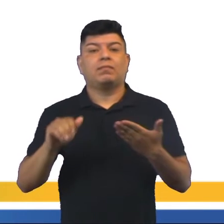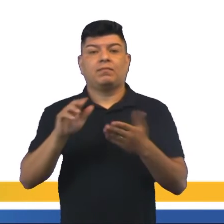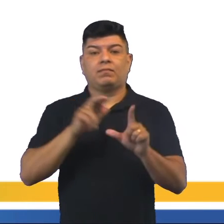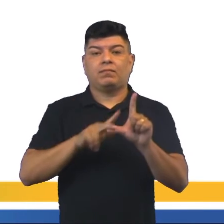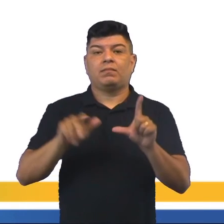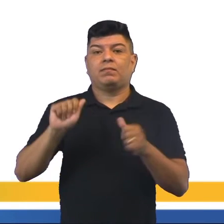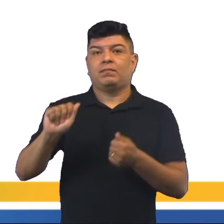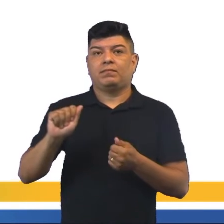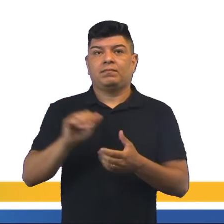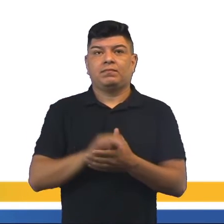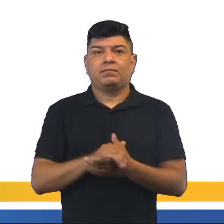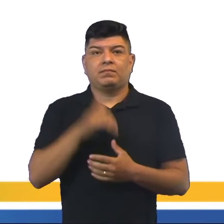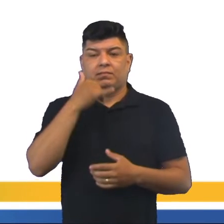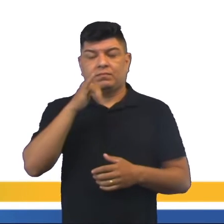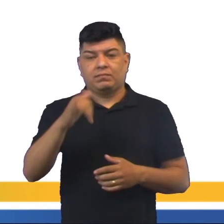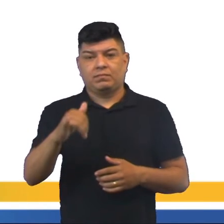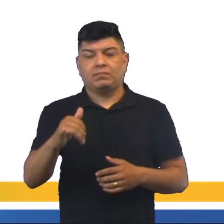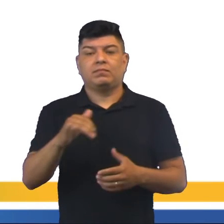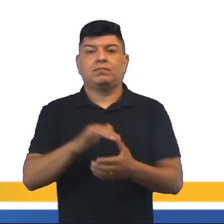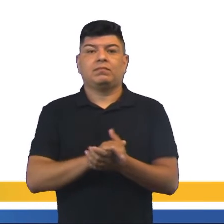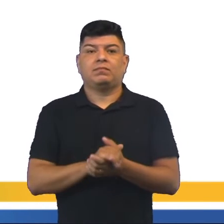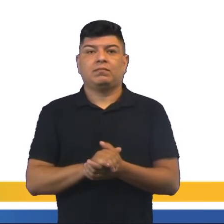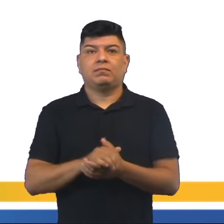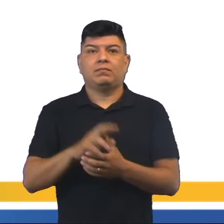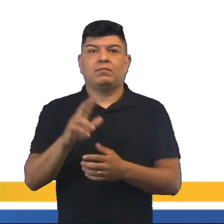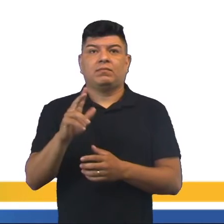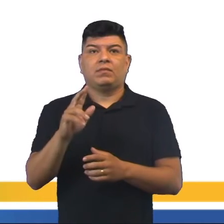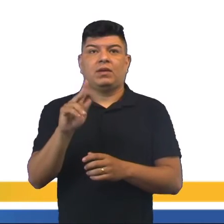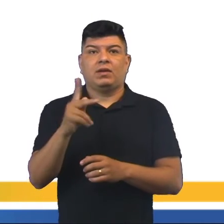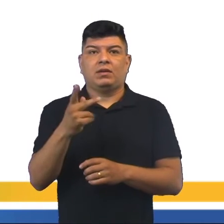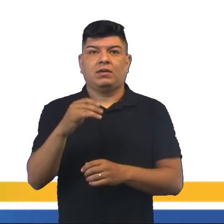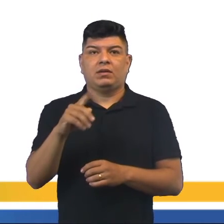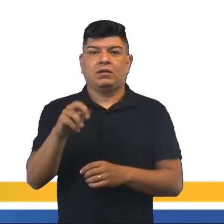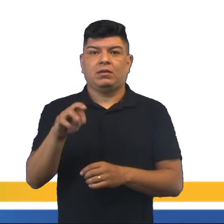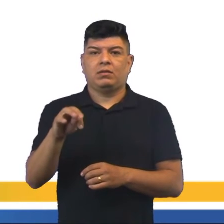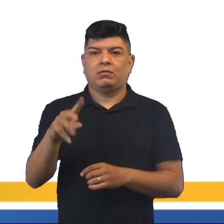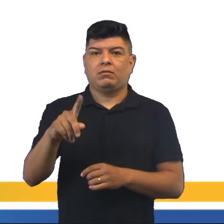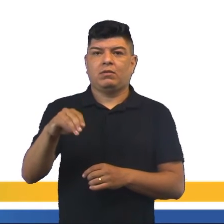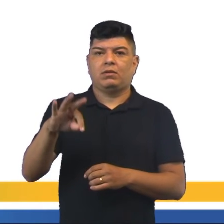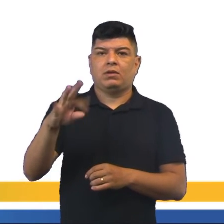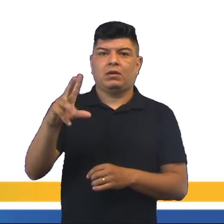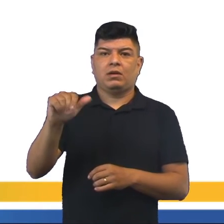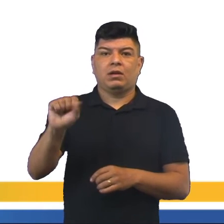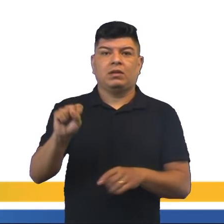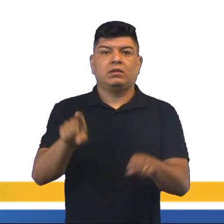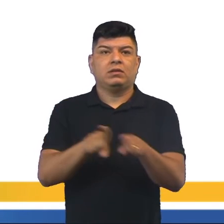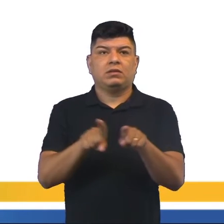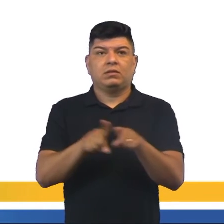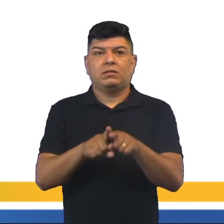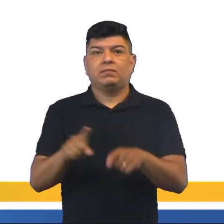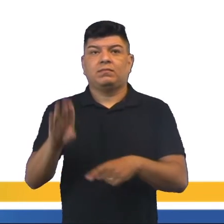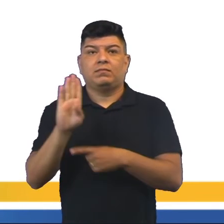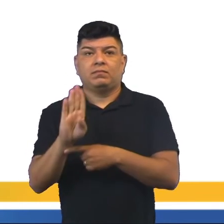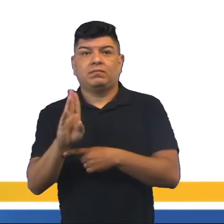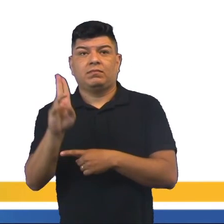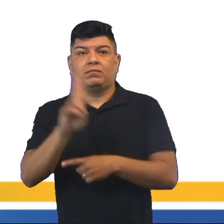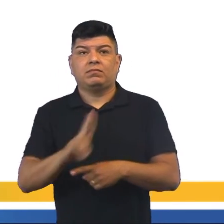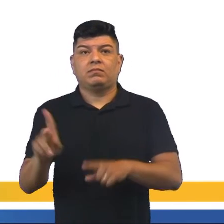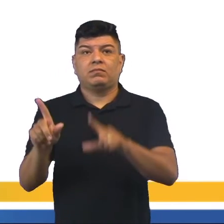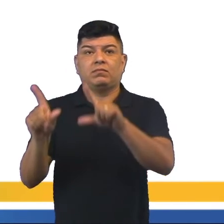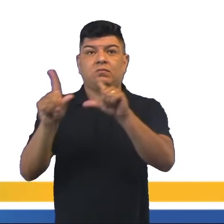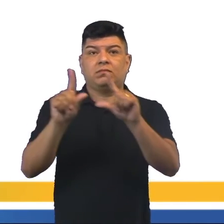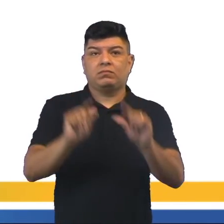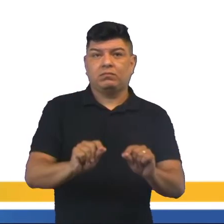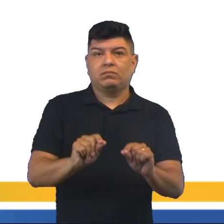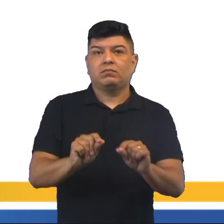Letra A, produção de energia em hidroelétricas. Letra B, utilização de fertilizantes na agricultura.